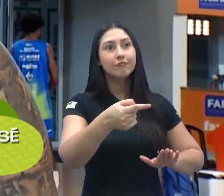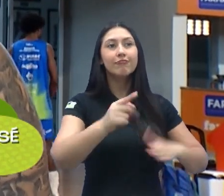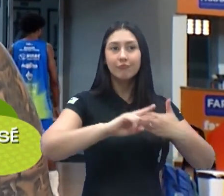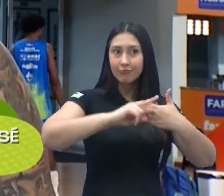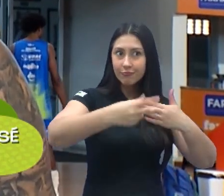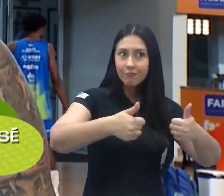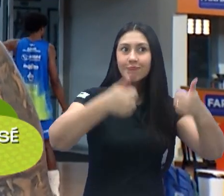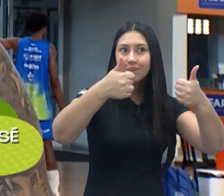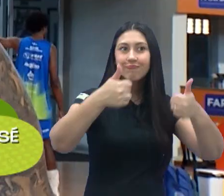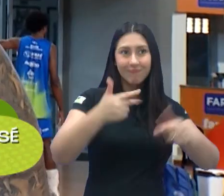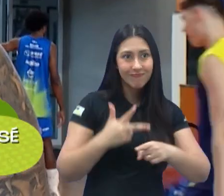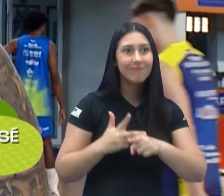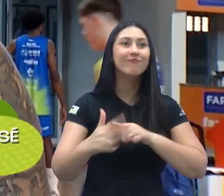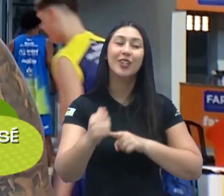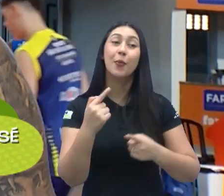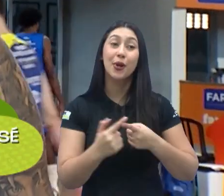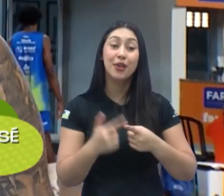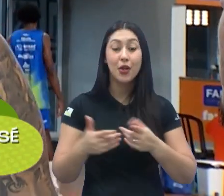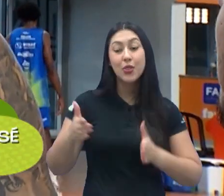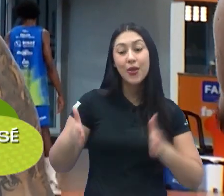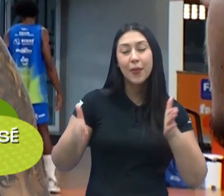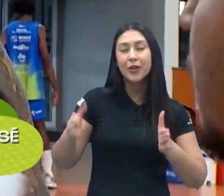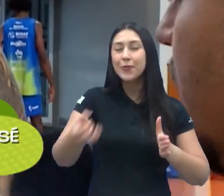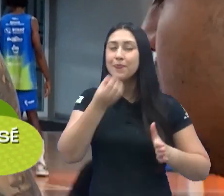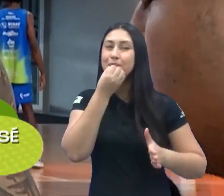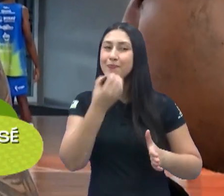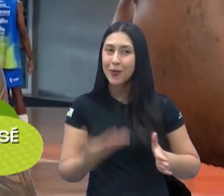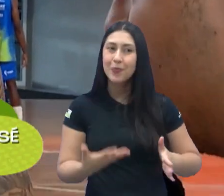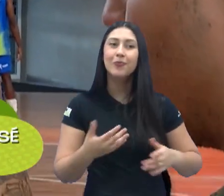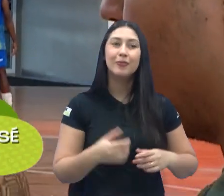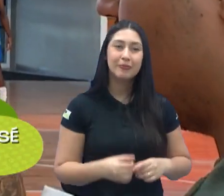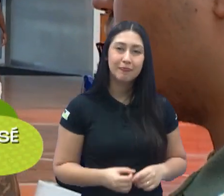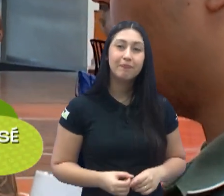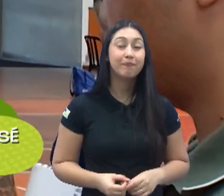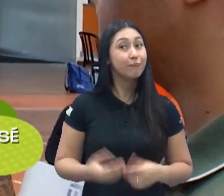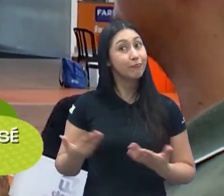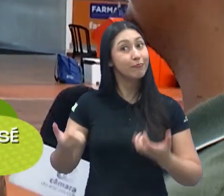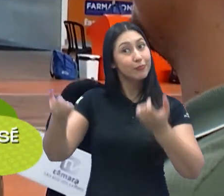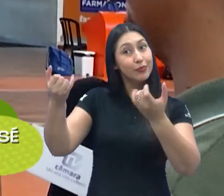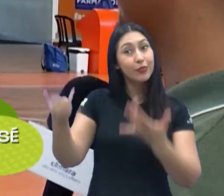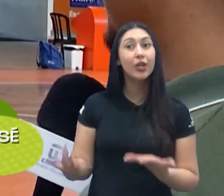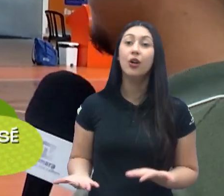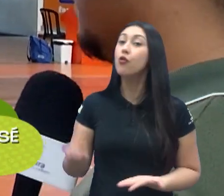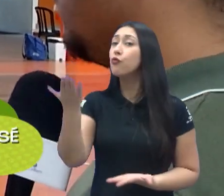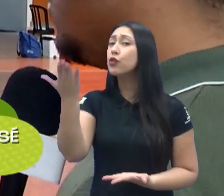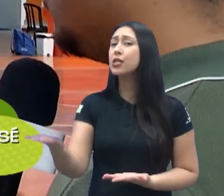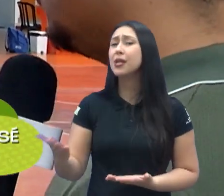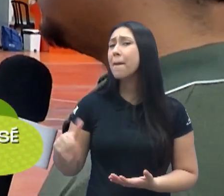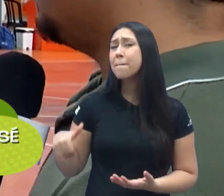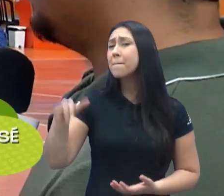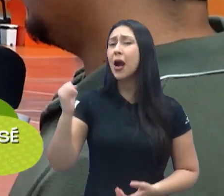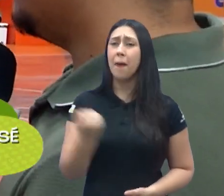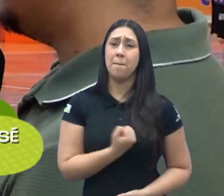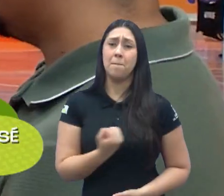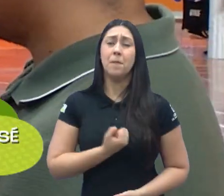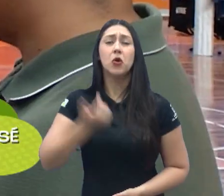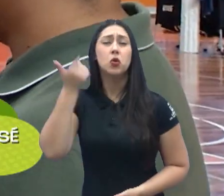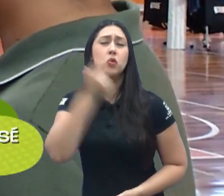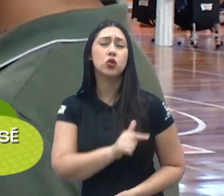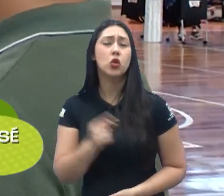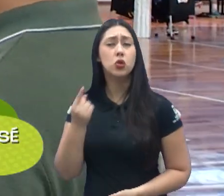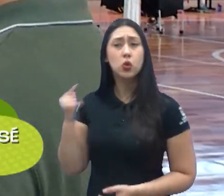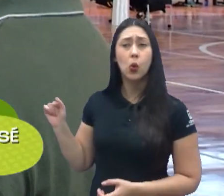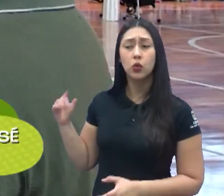nosso favor pelo momento que a gente está, que a gente construiu até aqui. Falando, né, de você, como eu disse, o maior pontuador da equipe até então. No último jogo,